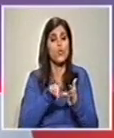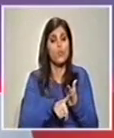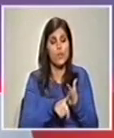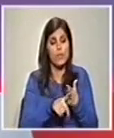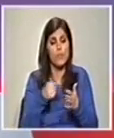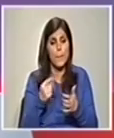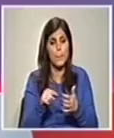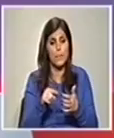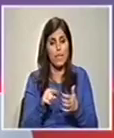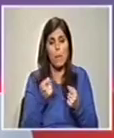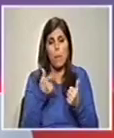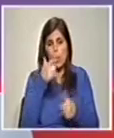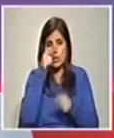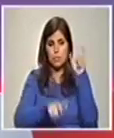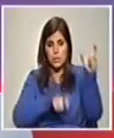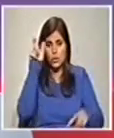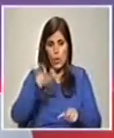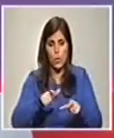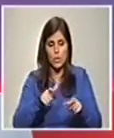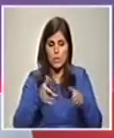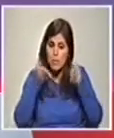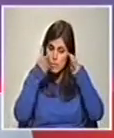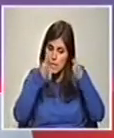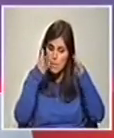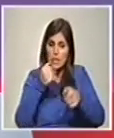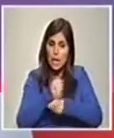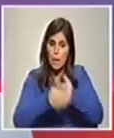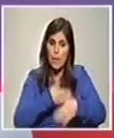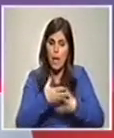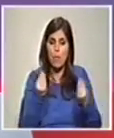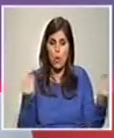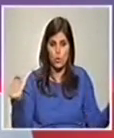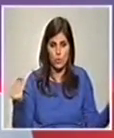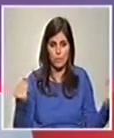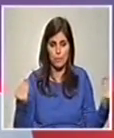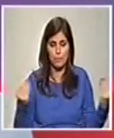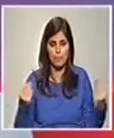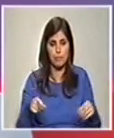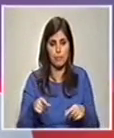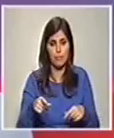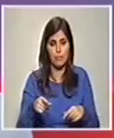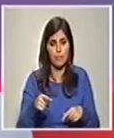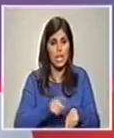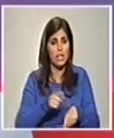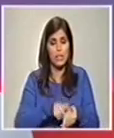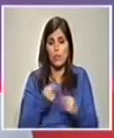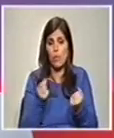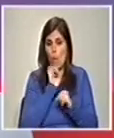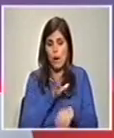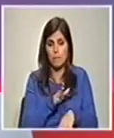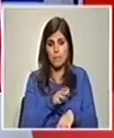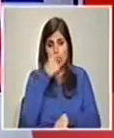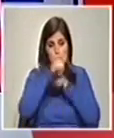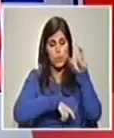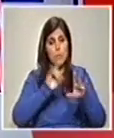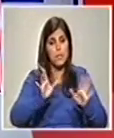com pouca gente e muito dedicada. E, sim, portanto, não têm. Antes de mais, é preciso nem tempo, que as instituições ganhem consciência da importância,